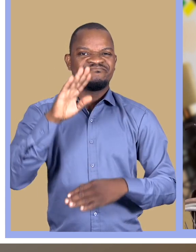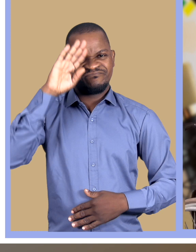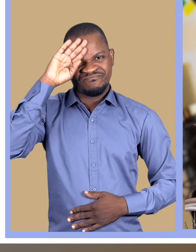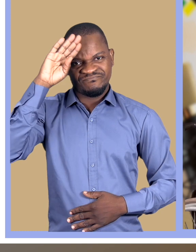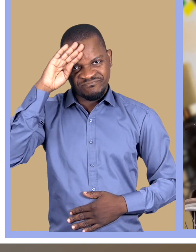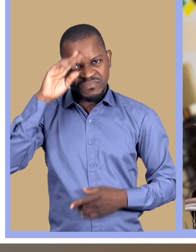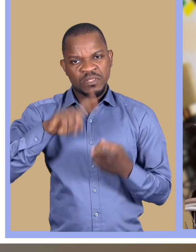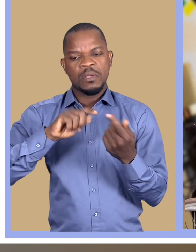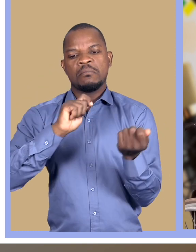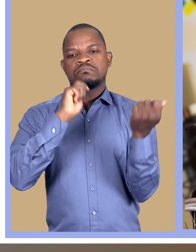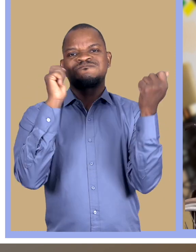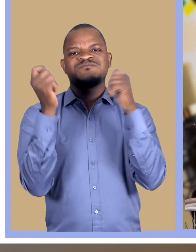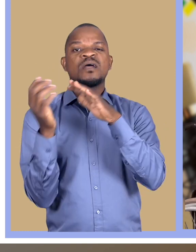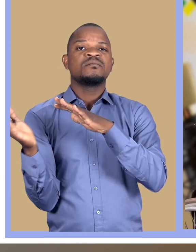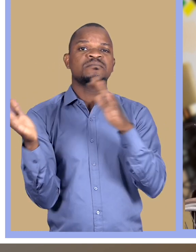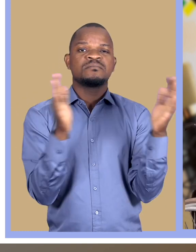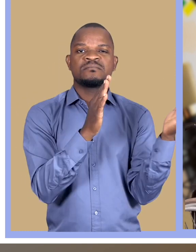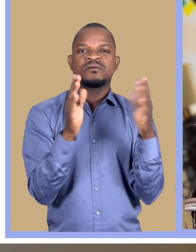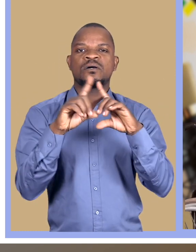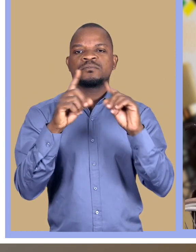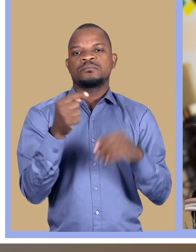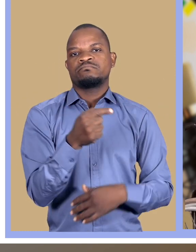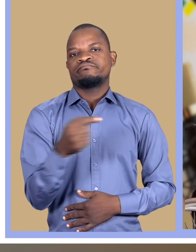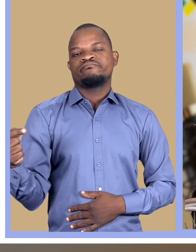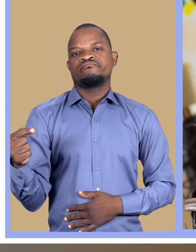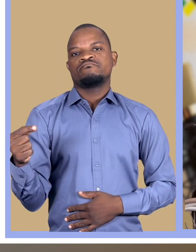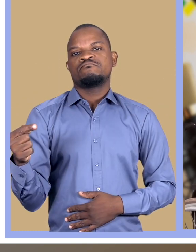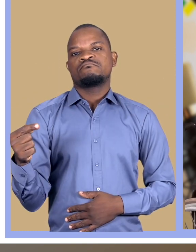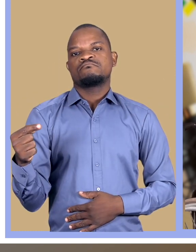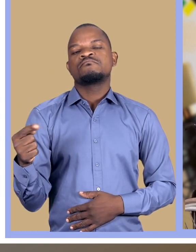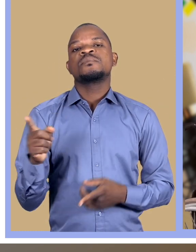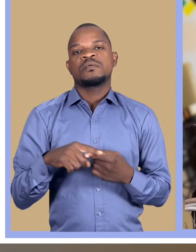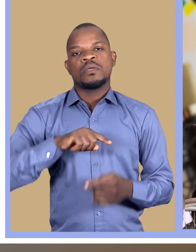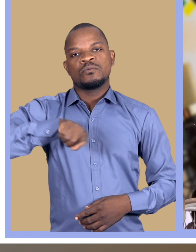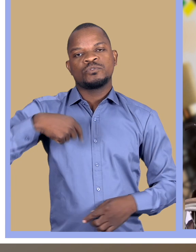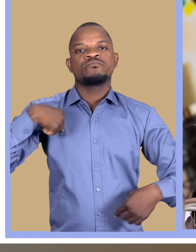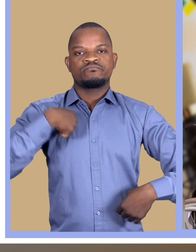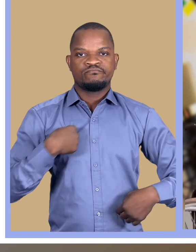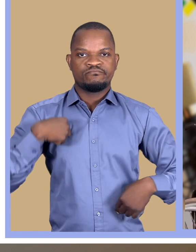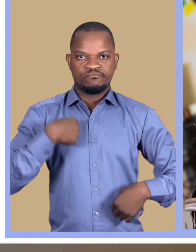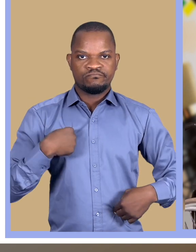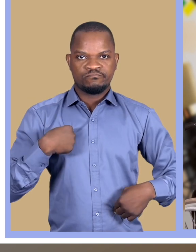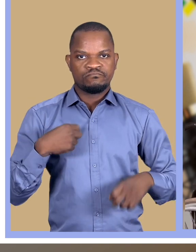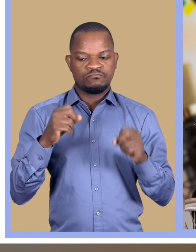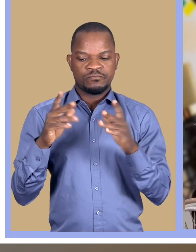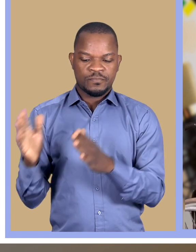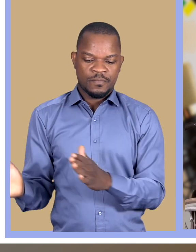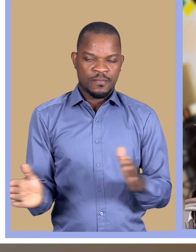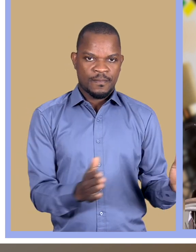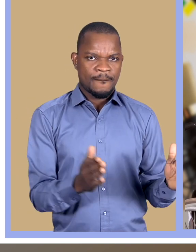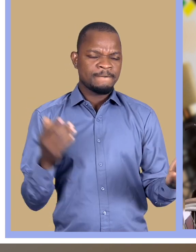afetado diretamente, criando consequências negativas que depois vão advir na nossa saúde também. De um tempo para